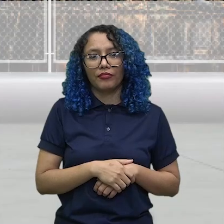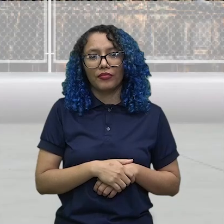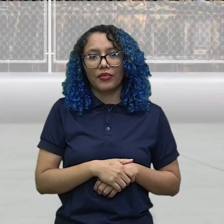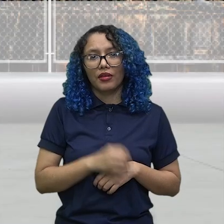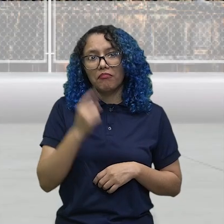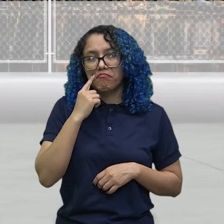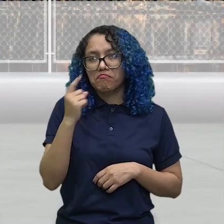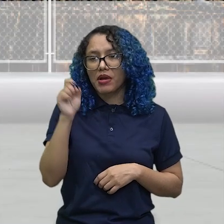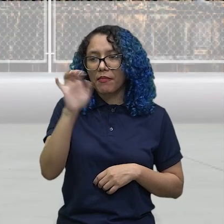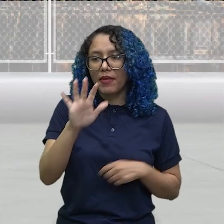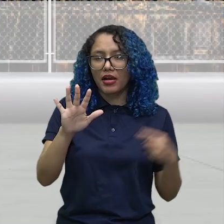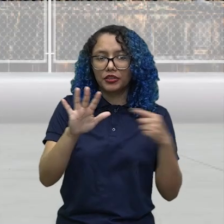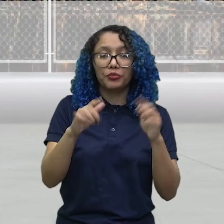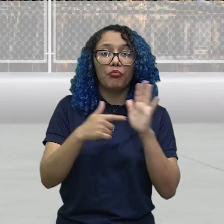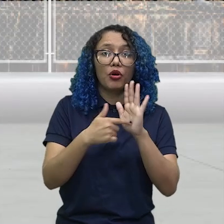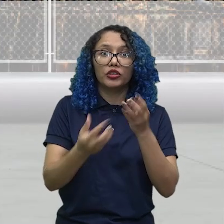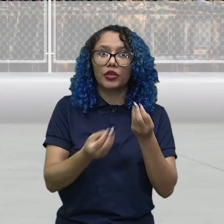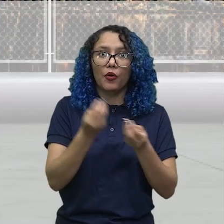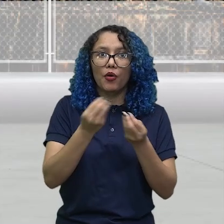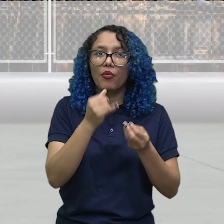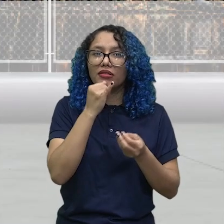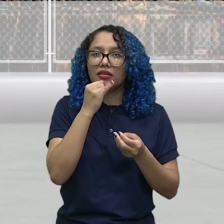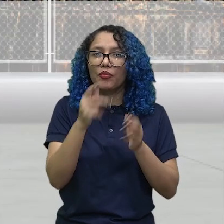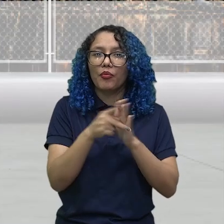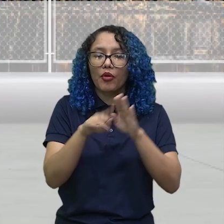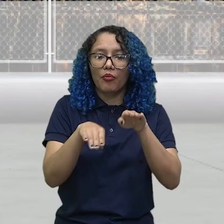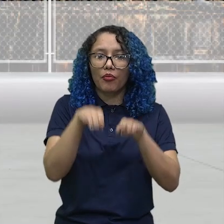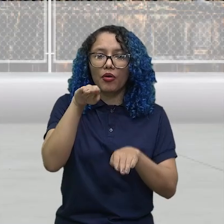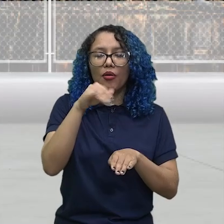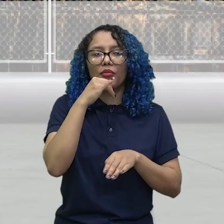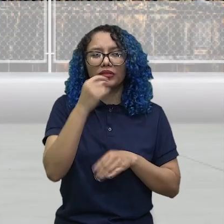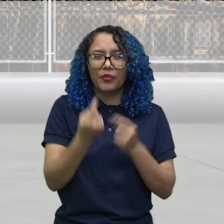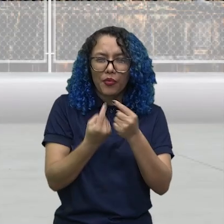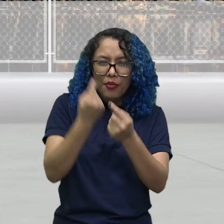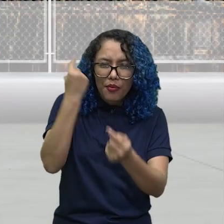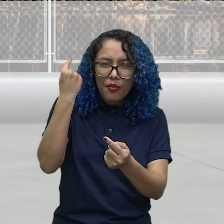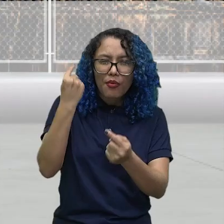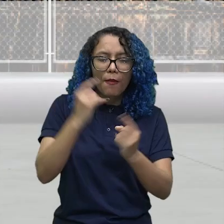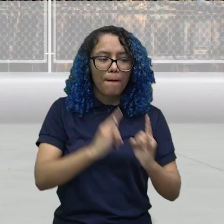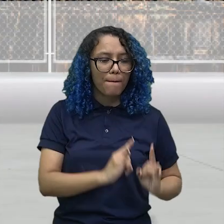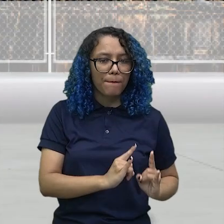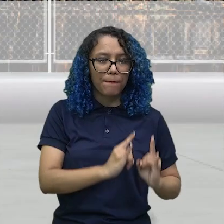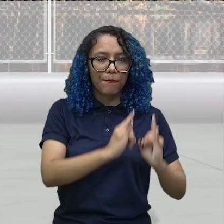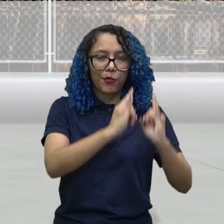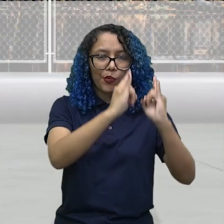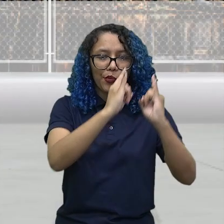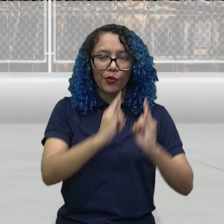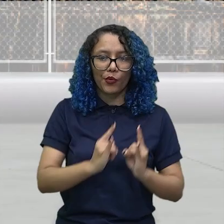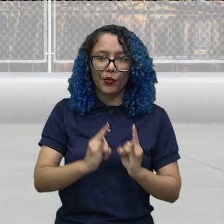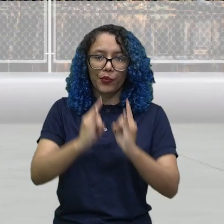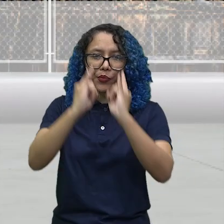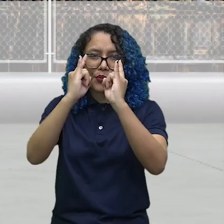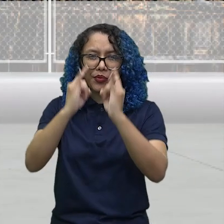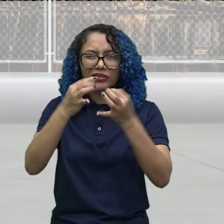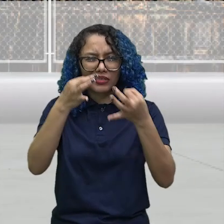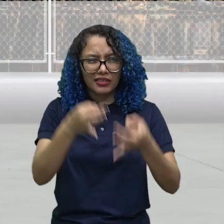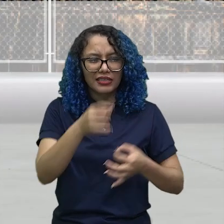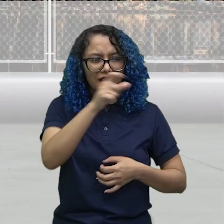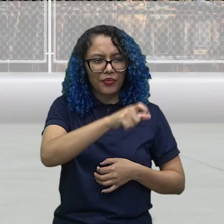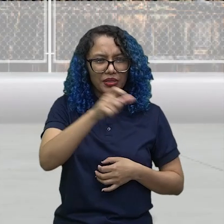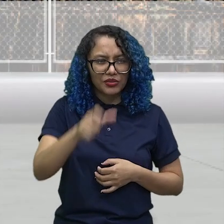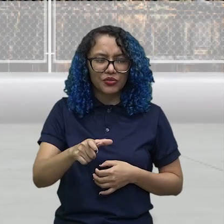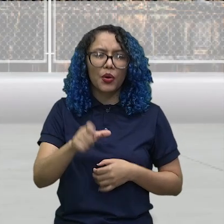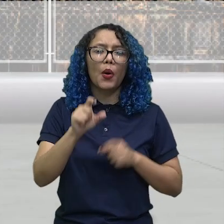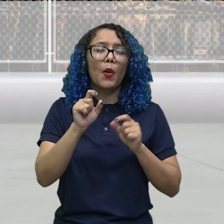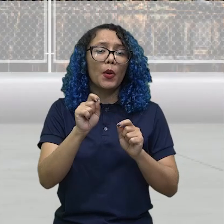através de uma imagem dessas desigualdades, né? Olha, nós temos prédios ali no fundo, nesses prédios provavelmente vivem pessoas que têm